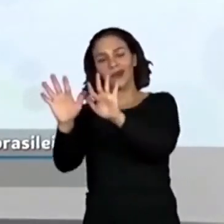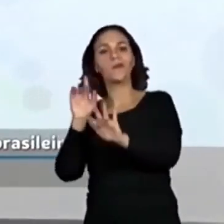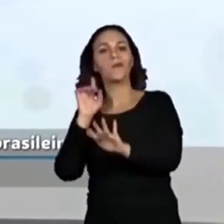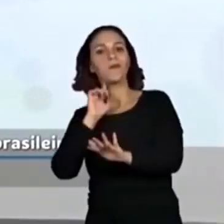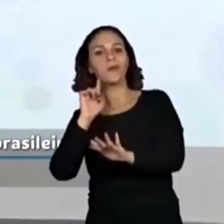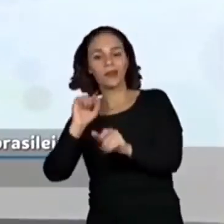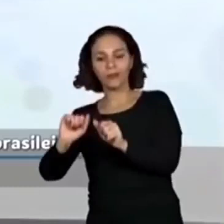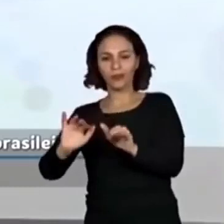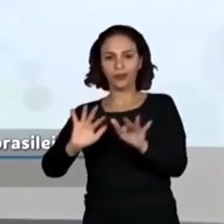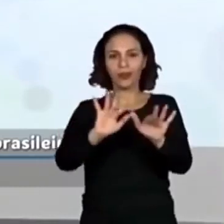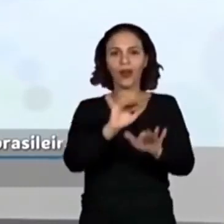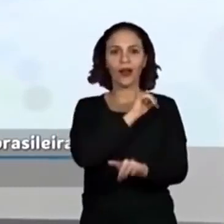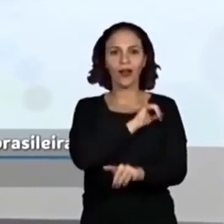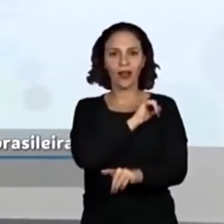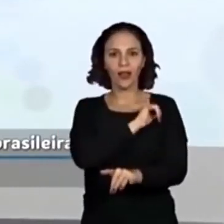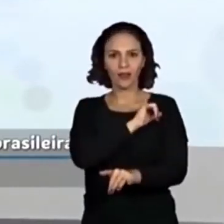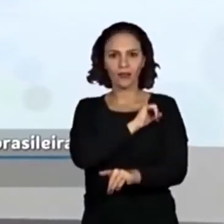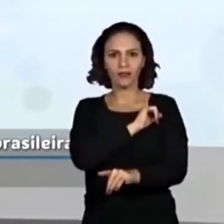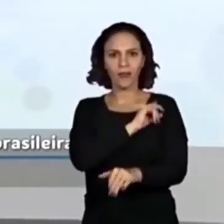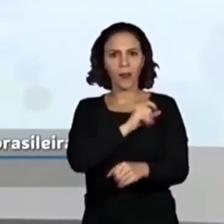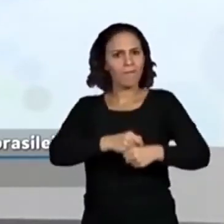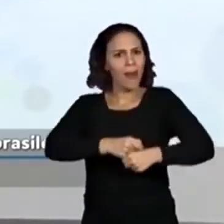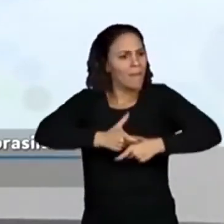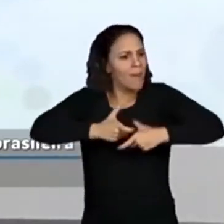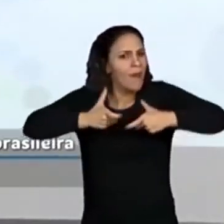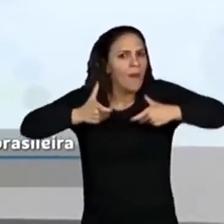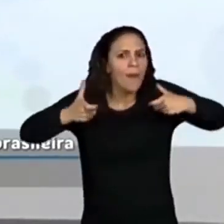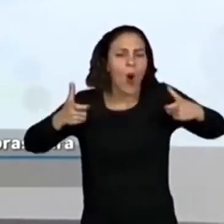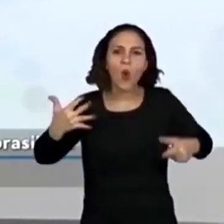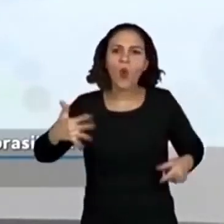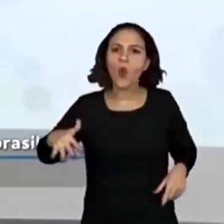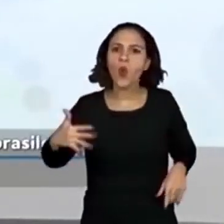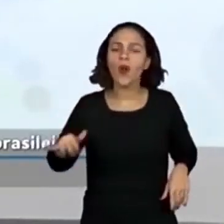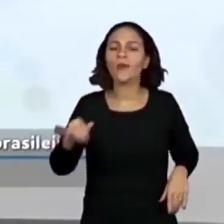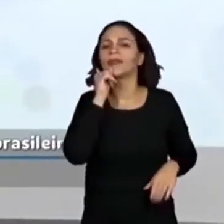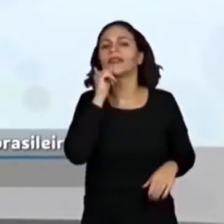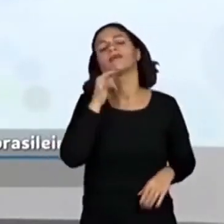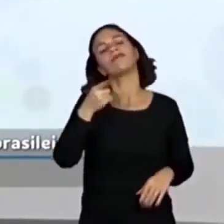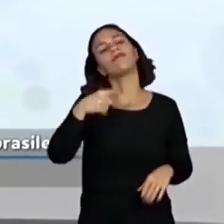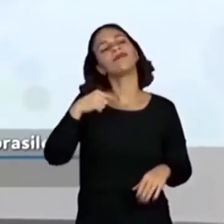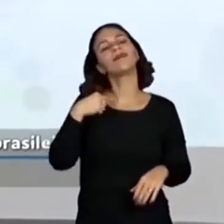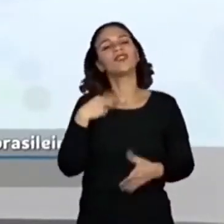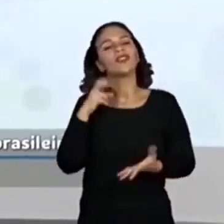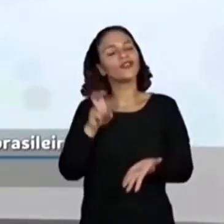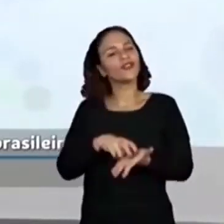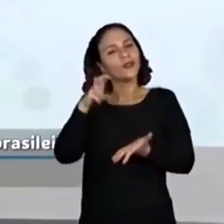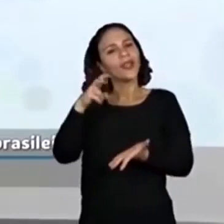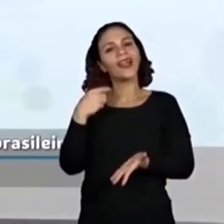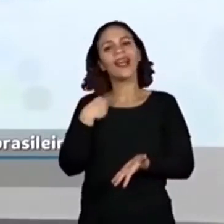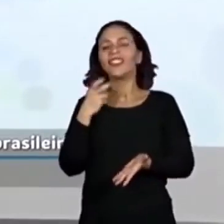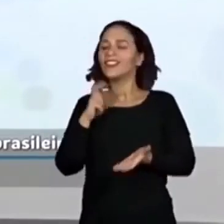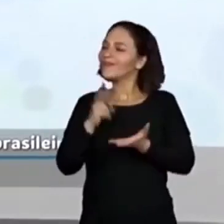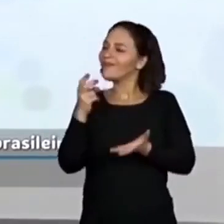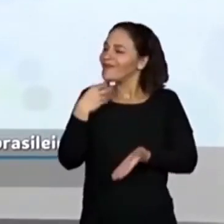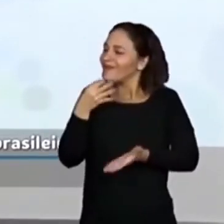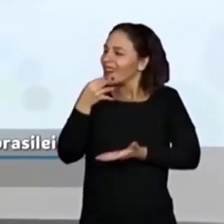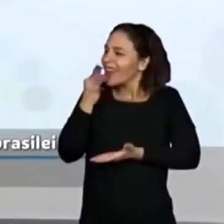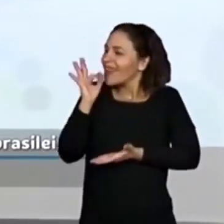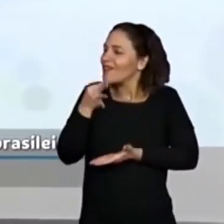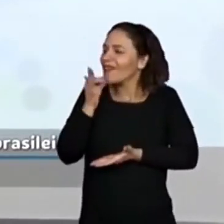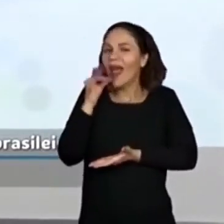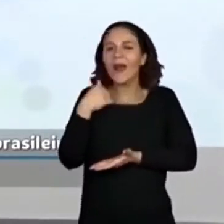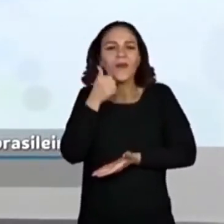Janeiro. Então vejam que uma atividade, né, quando nós acordamos de manhã cedo, tomamos aquele cafezinho gostoso, né, que a